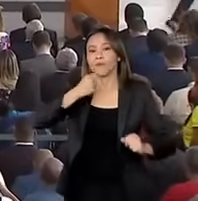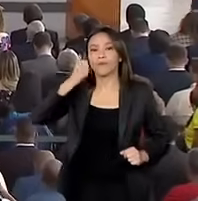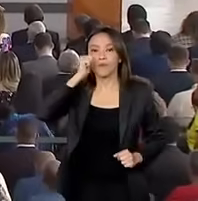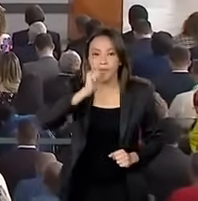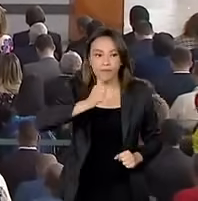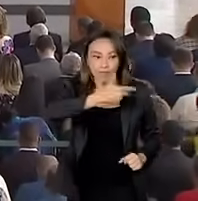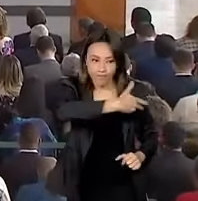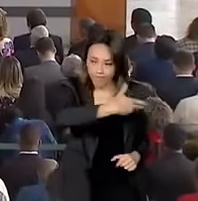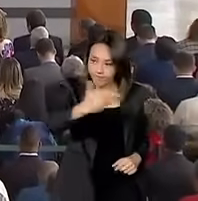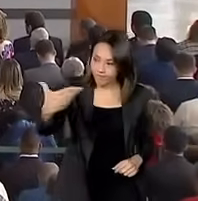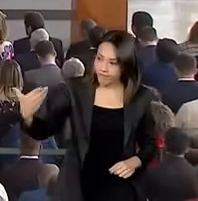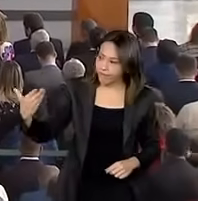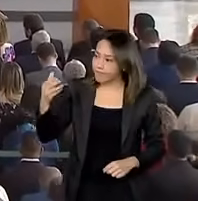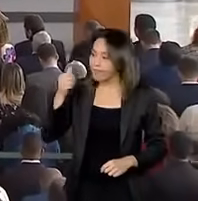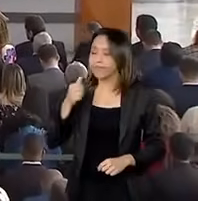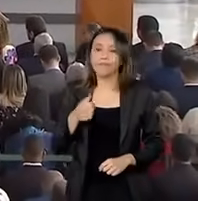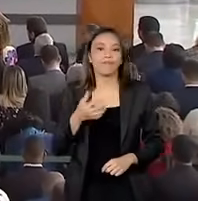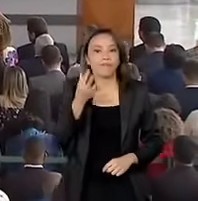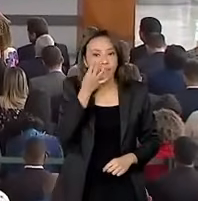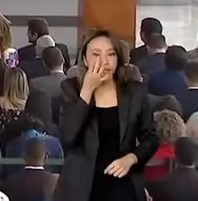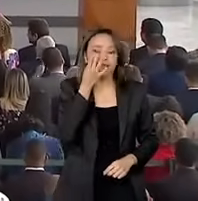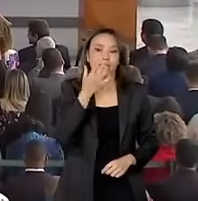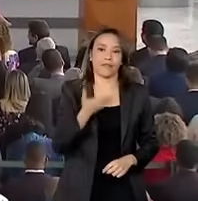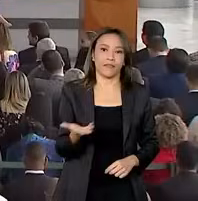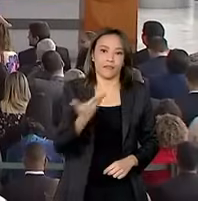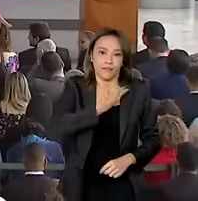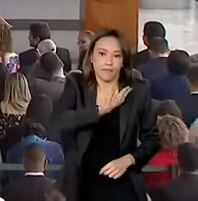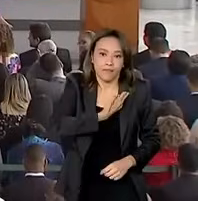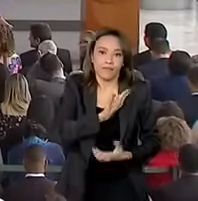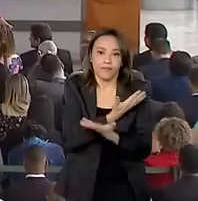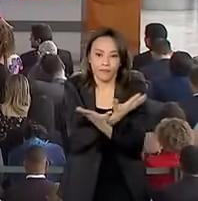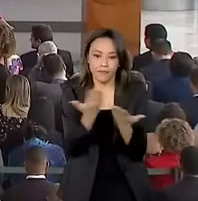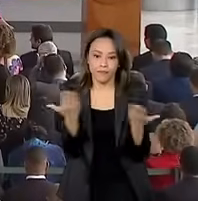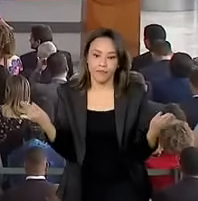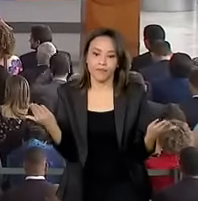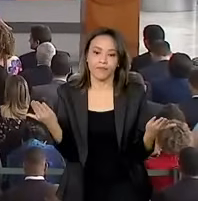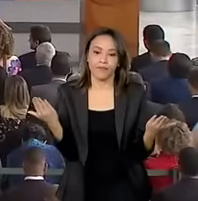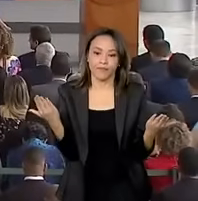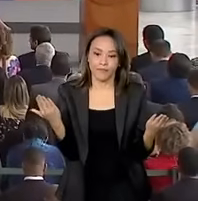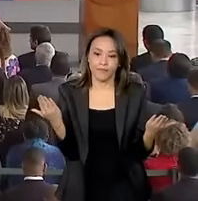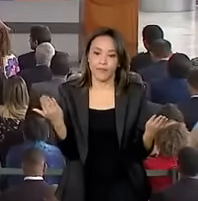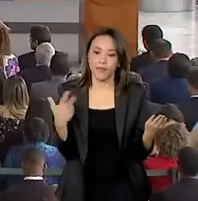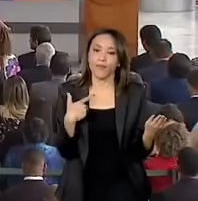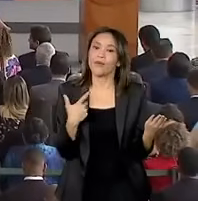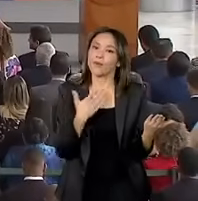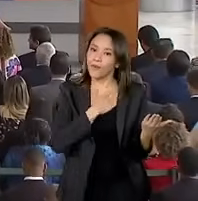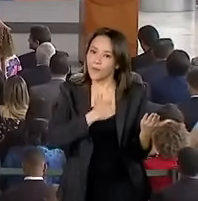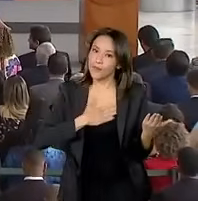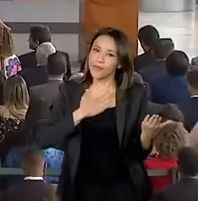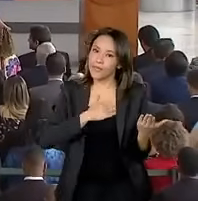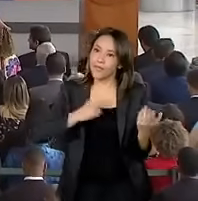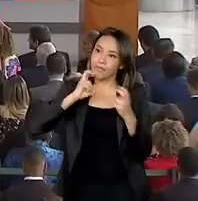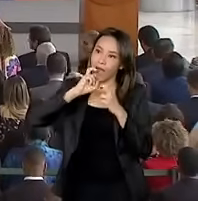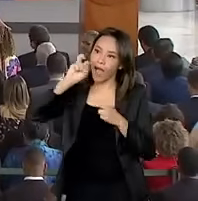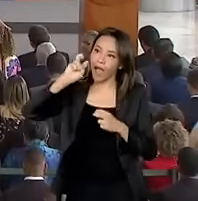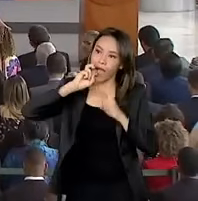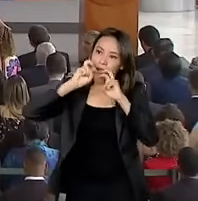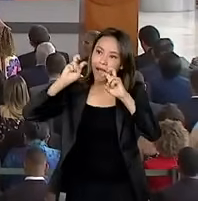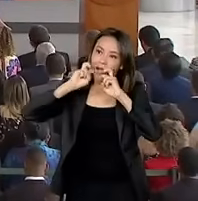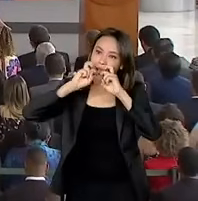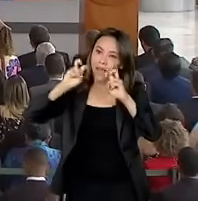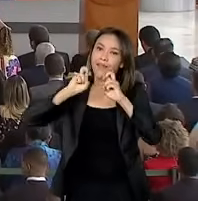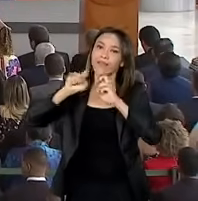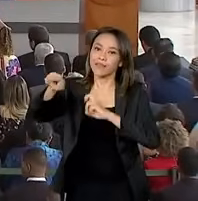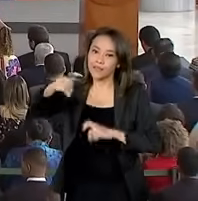senhoras, senhores aqui presentes, companheiras, companheiros. Gostei dessa palavra de ordem, eu poderia sugerir uma oraçãozinha que